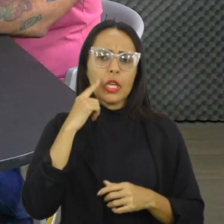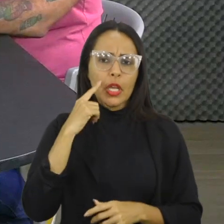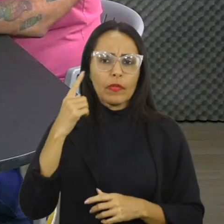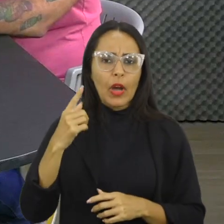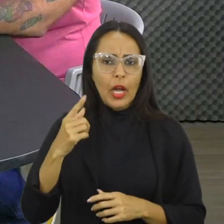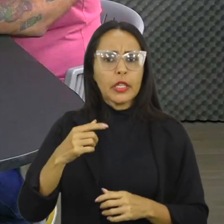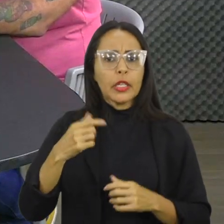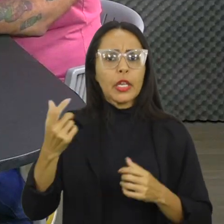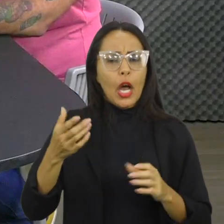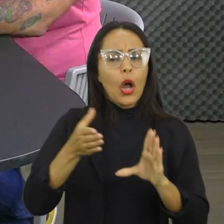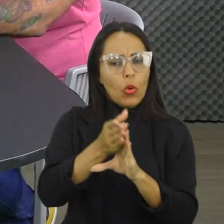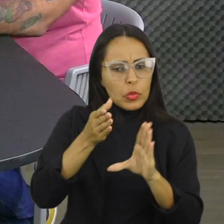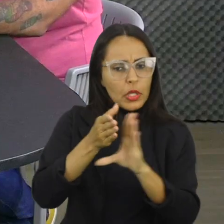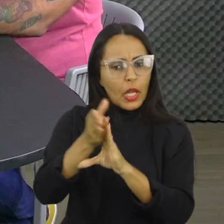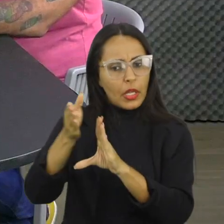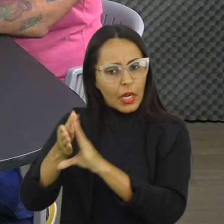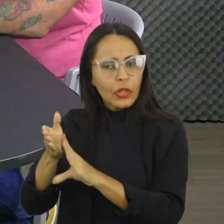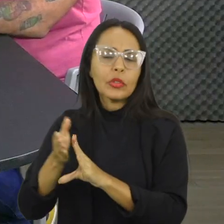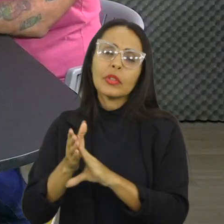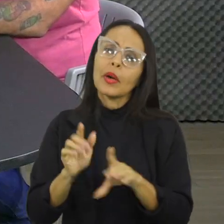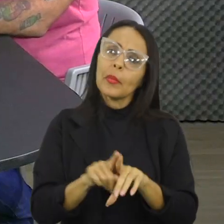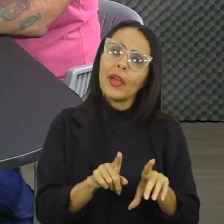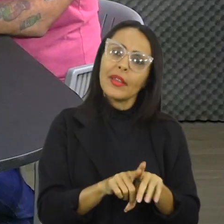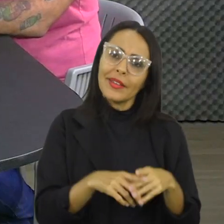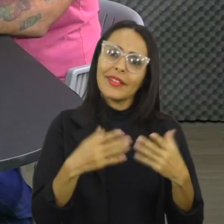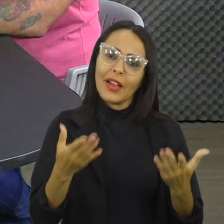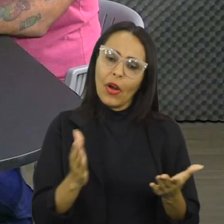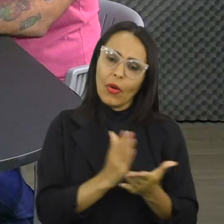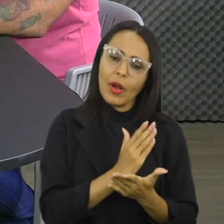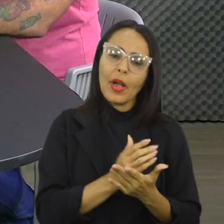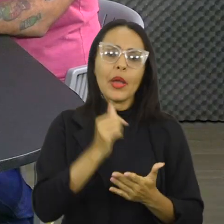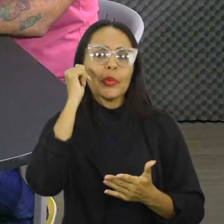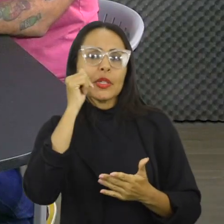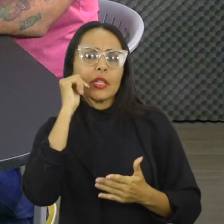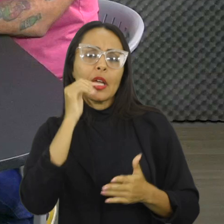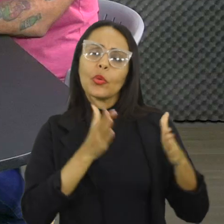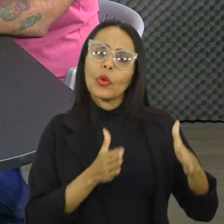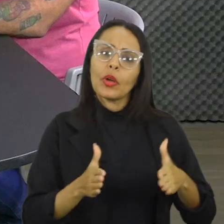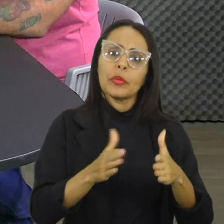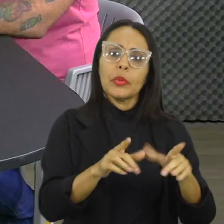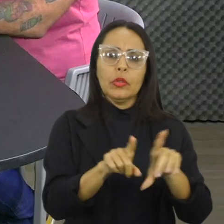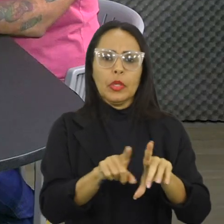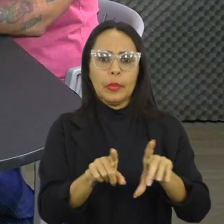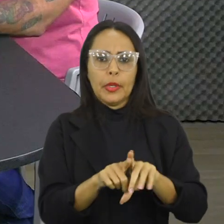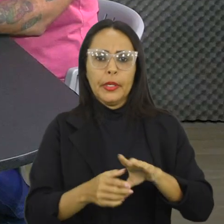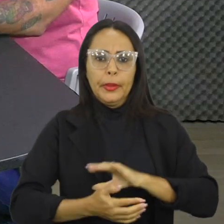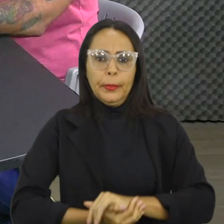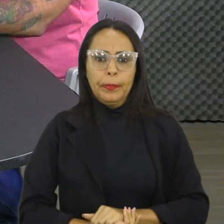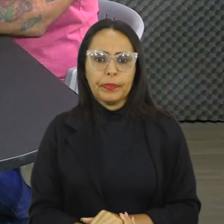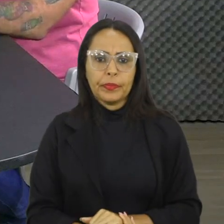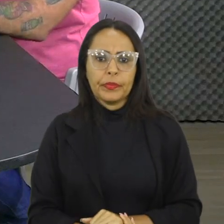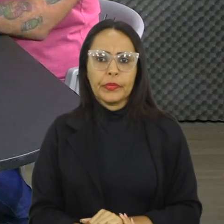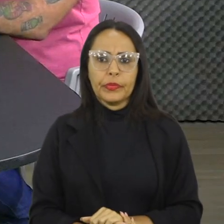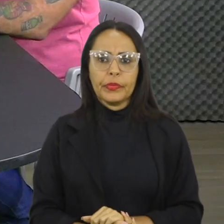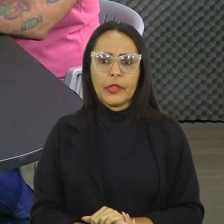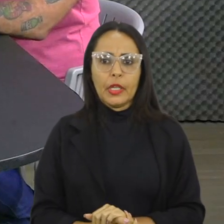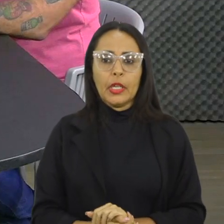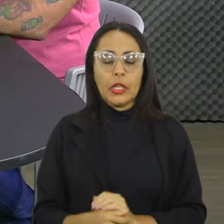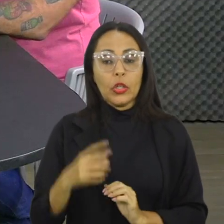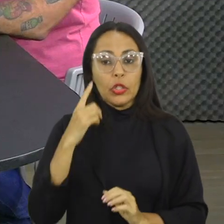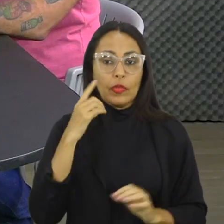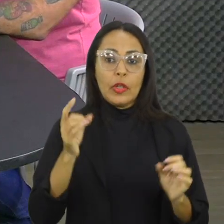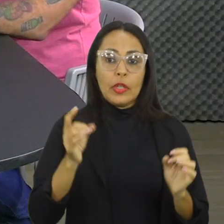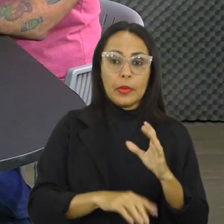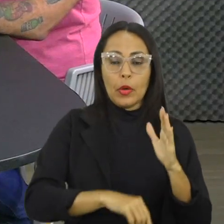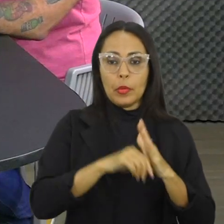vai ocupando esses Você vai espaços e abrindo. abrindo portas para um monte de outras meninas, né? Que É, querem estar nesse caminho também. exato. Inclusive, a gente está terminando o primeiro